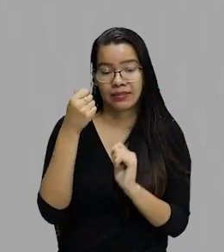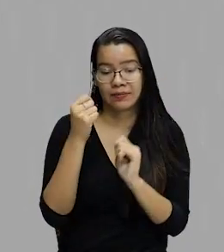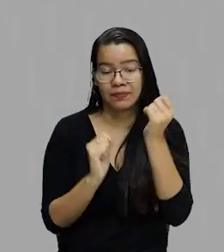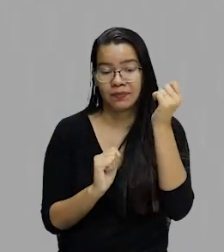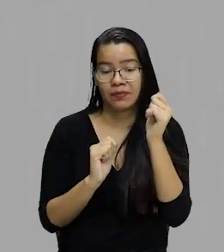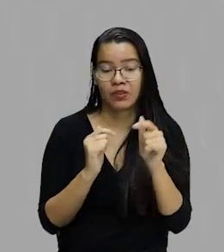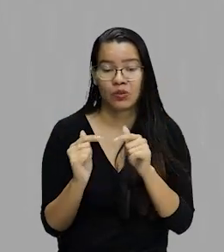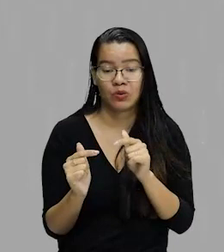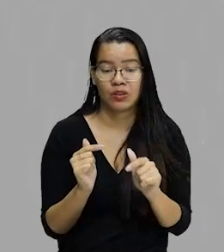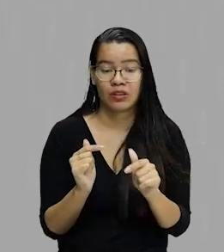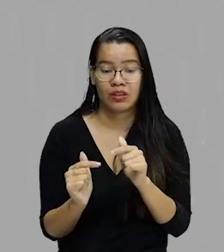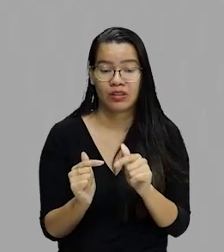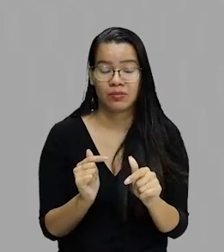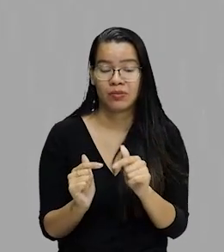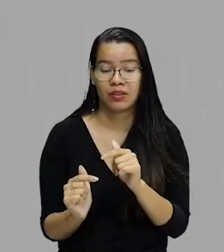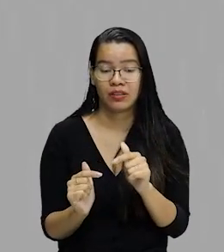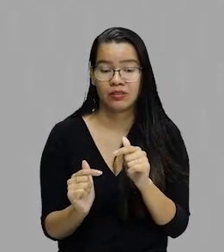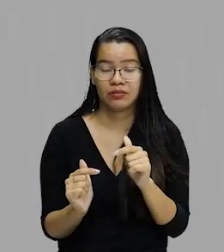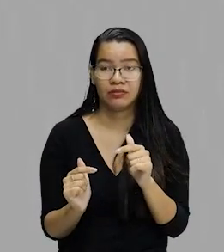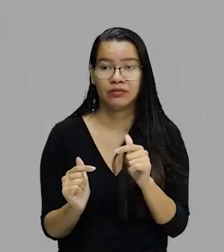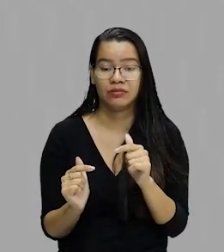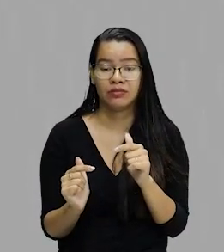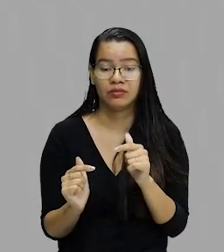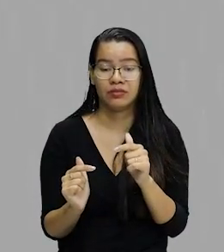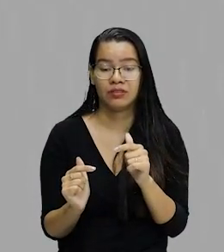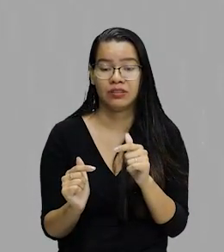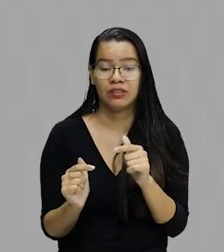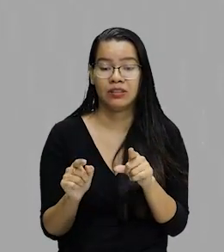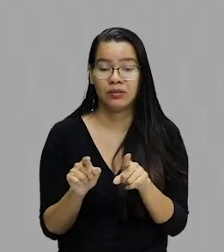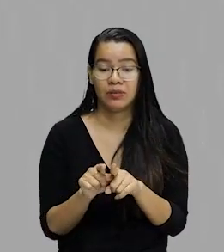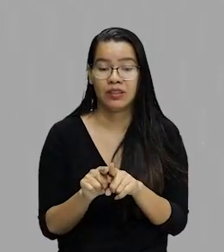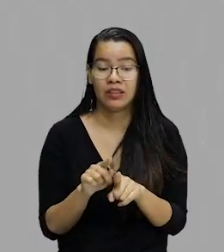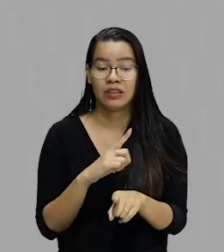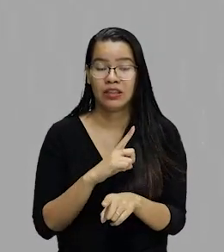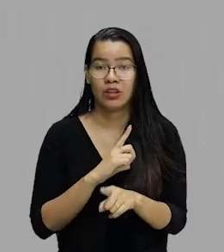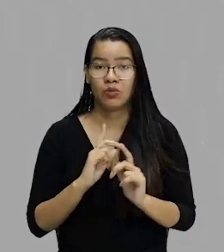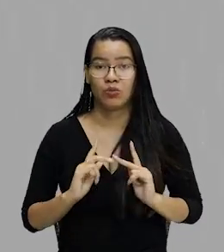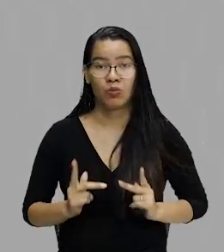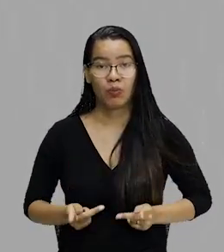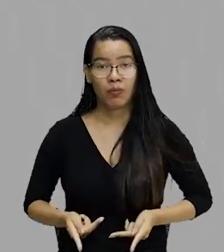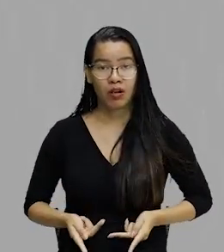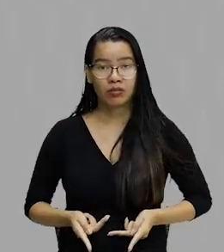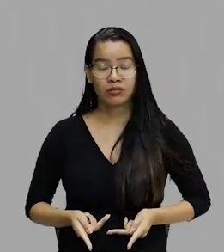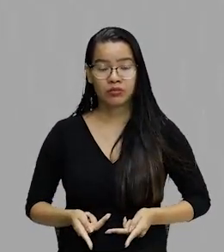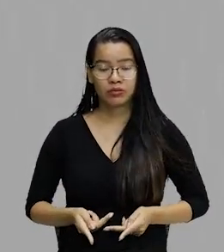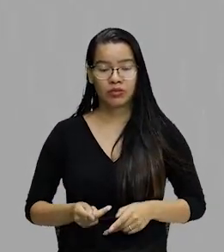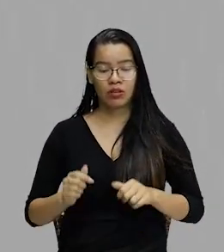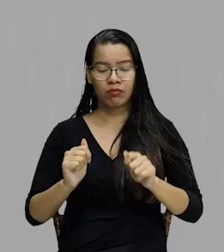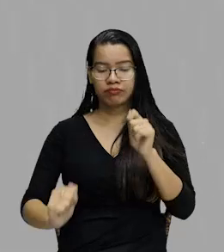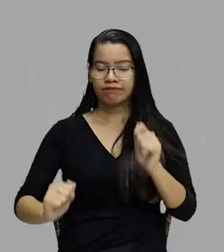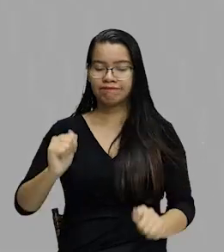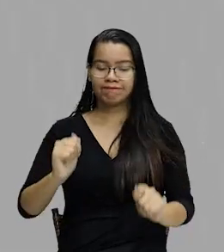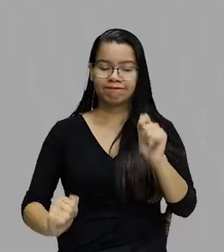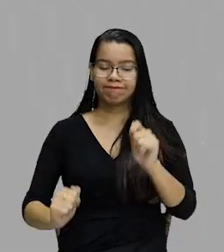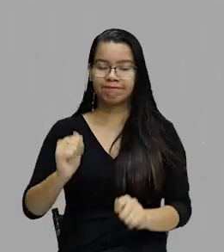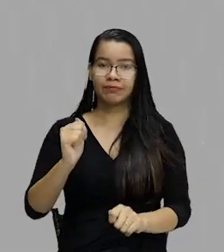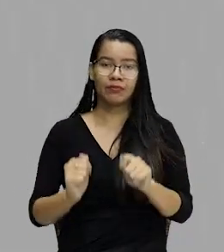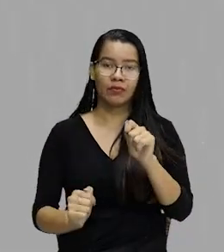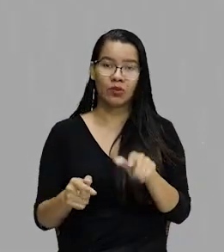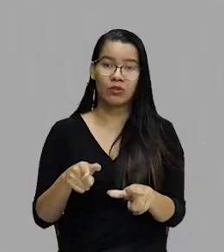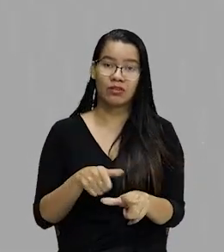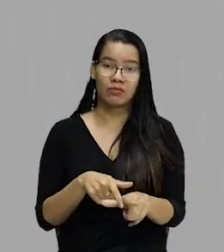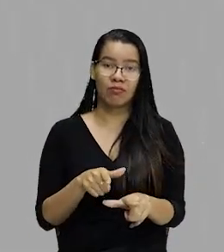no trabalho, e esta máquina também tendo um ser humano como seu engraxate, não é isso? Então aqui